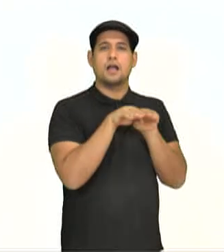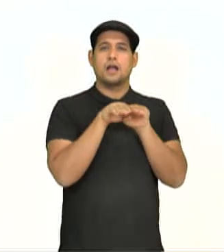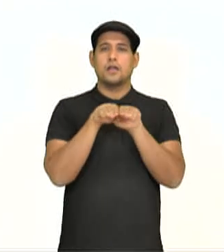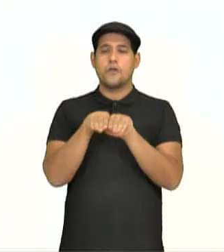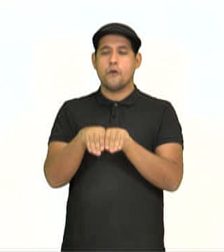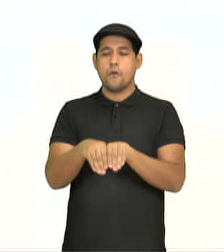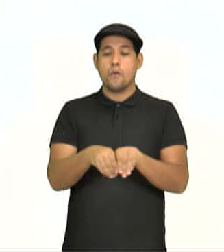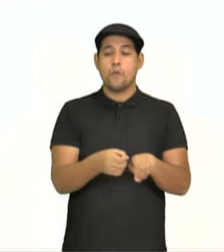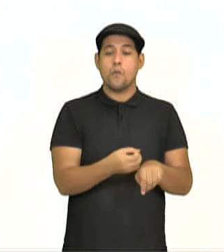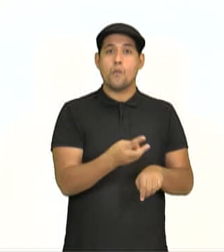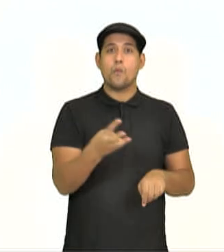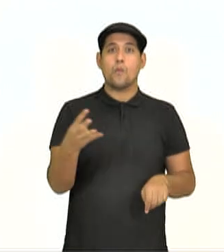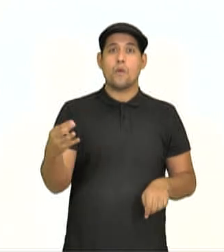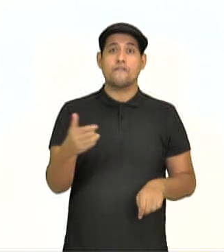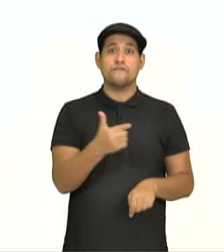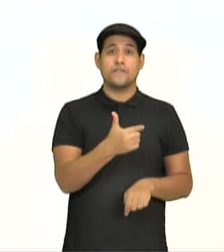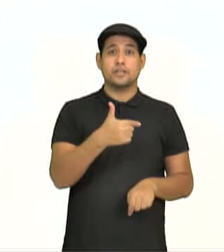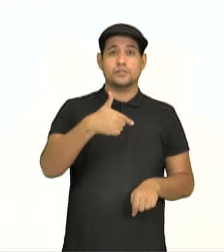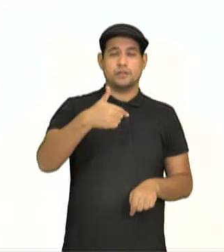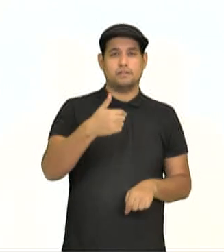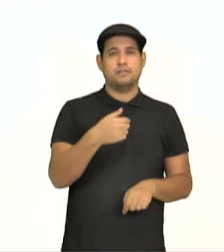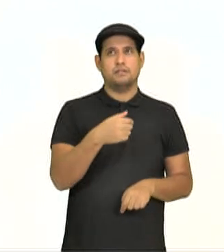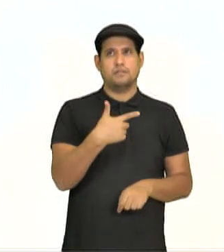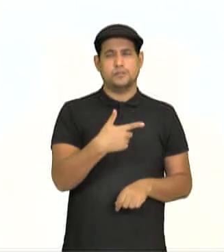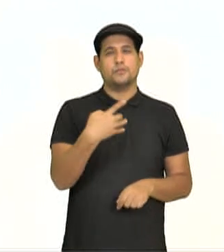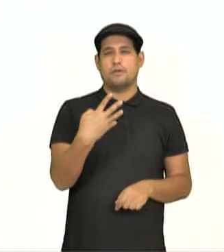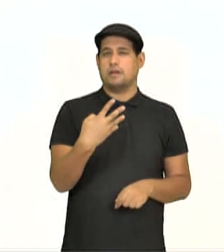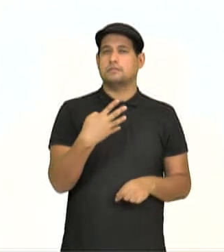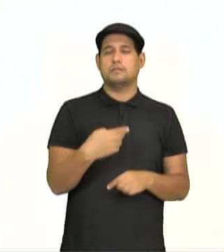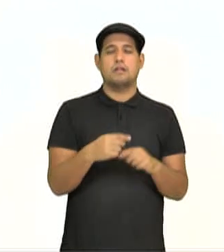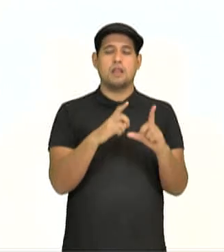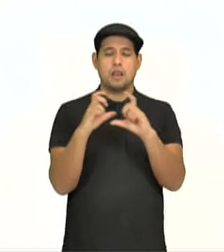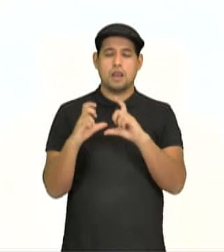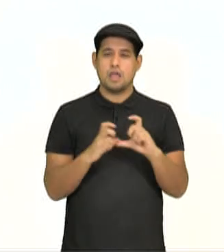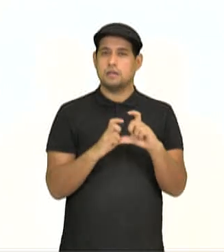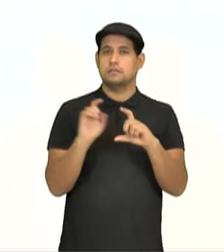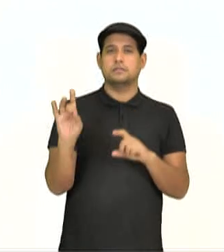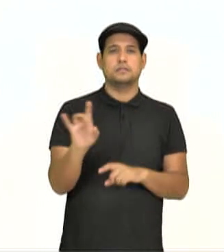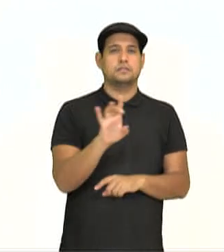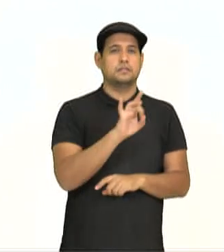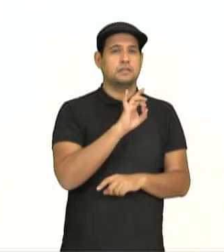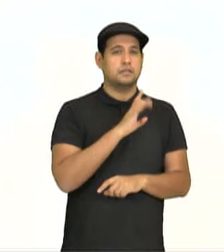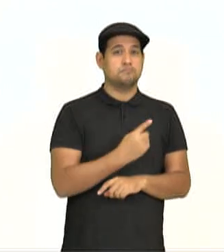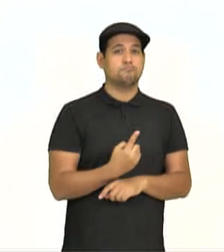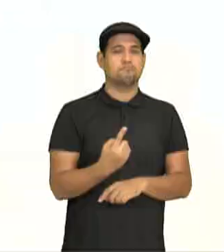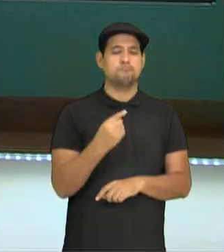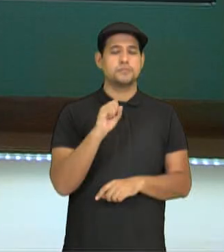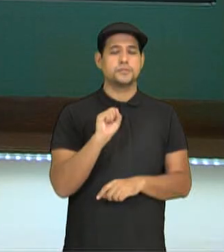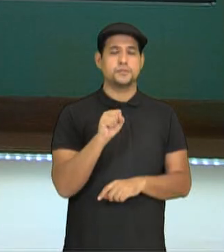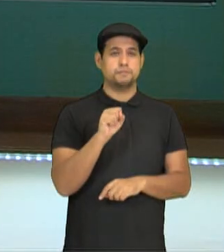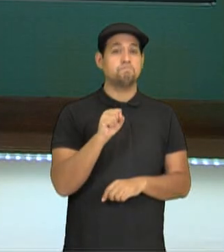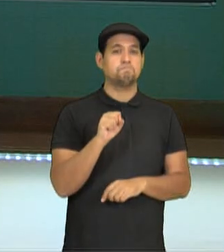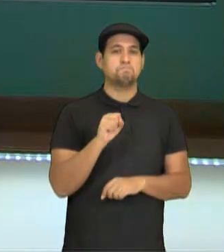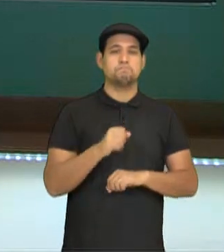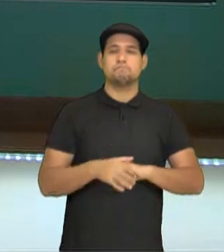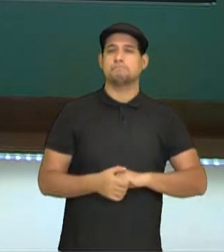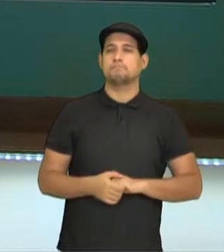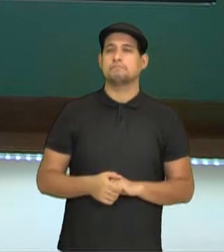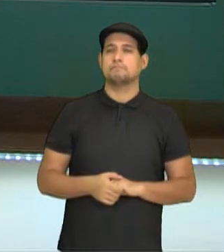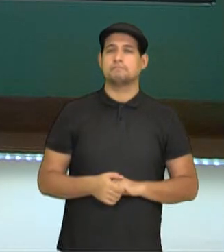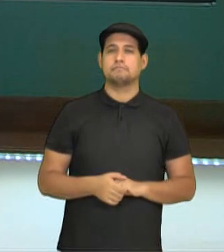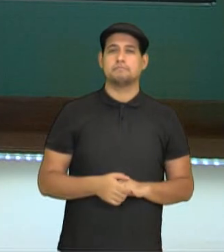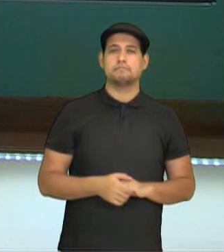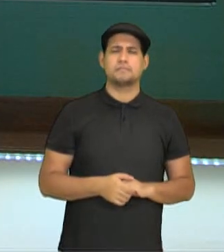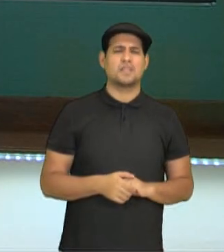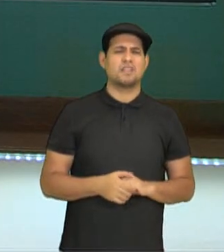de 24 fotogramas, né, imagens, para cada 1 segundo de